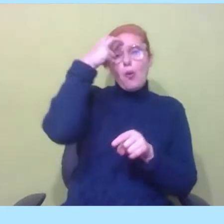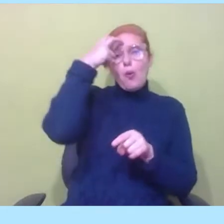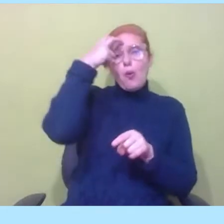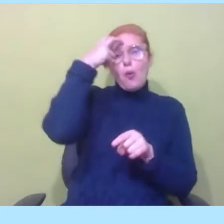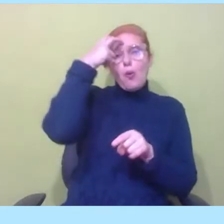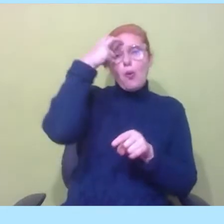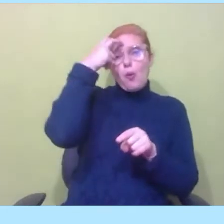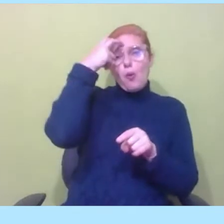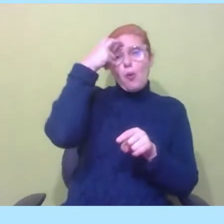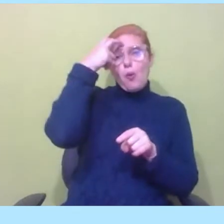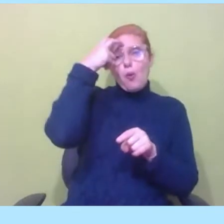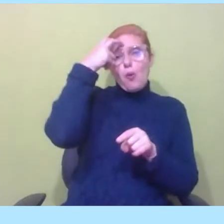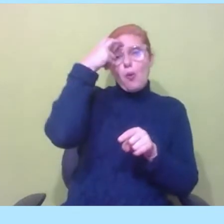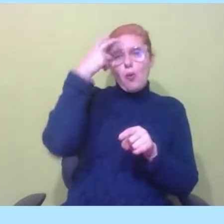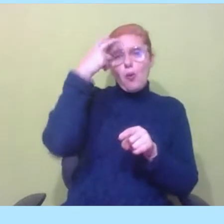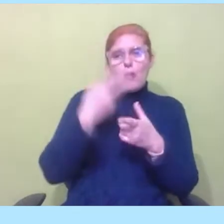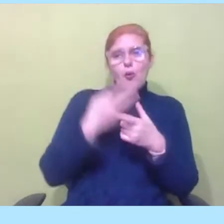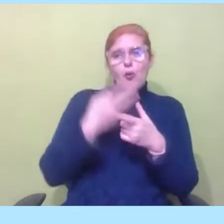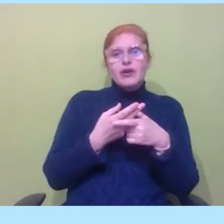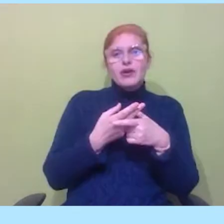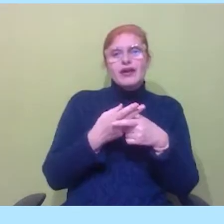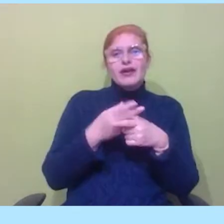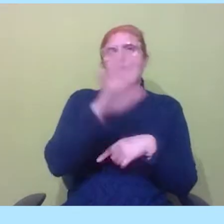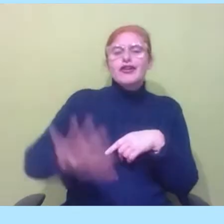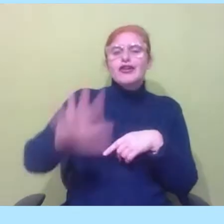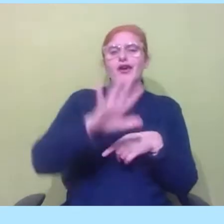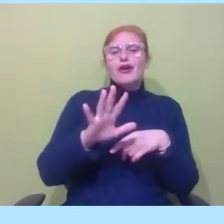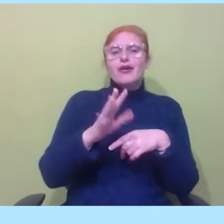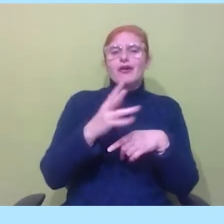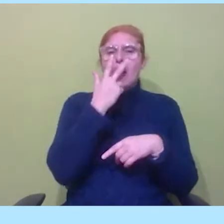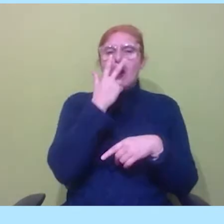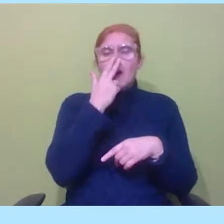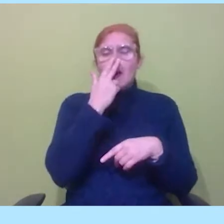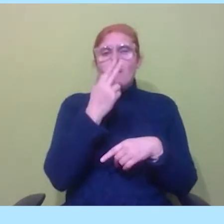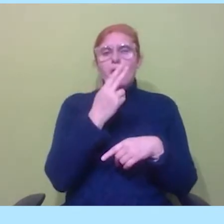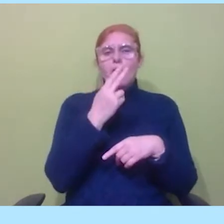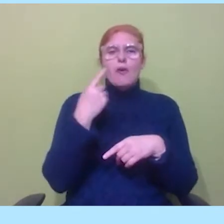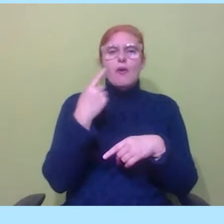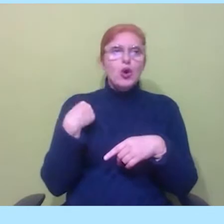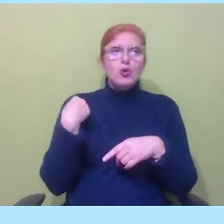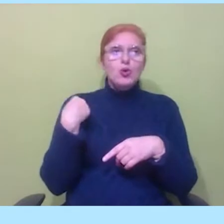generalista, como se a gente fosse todas abelhas, né, pousando em flores diferentes todo dia.